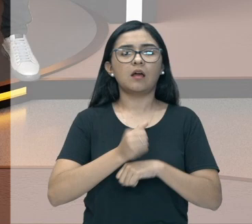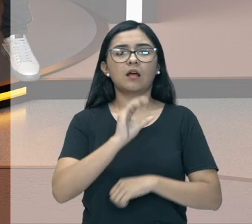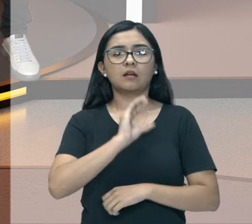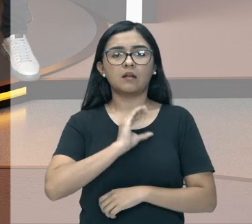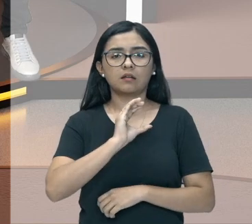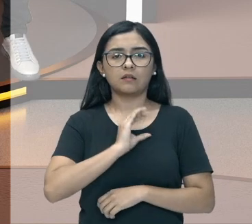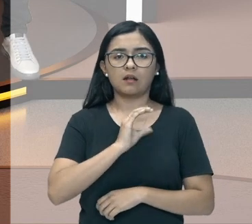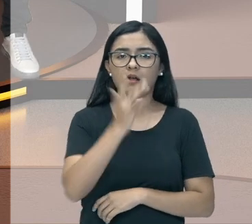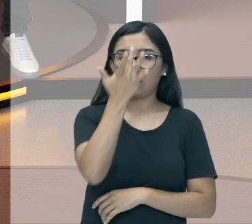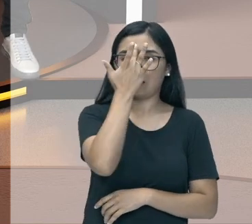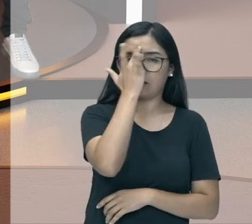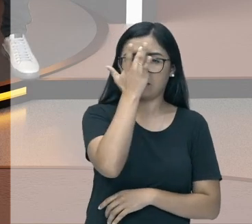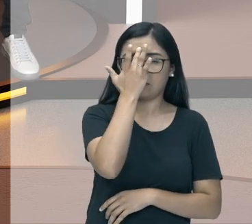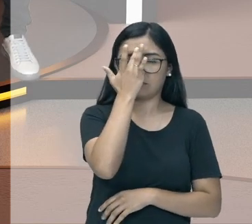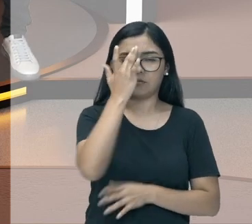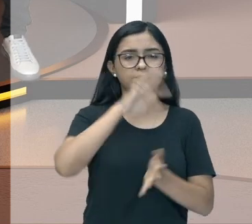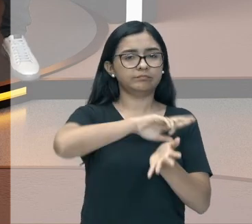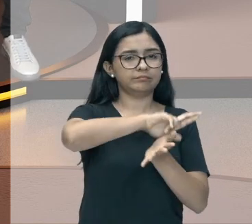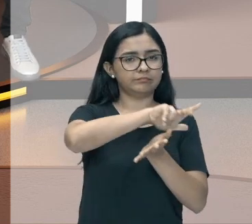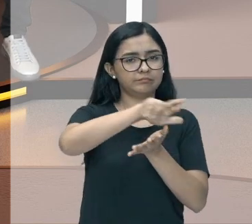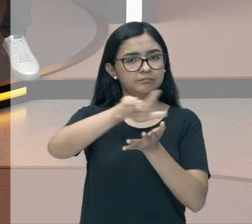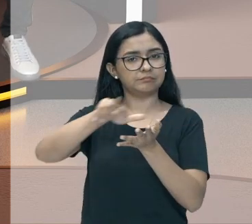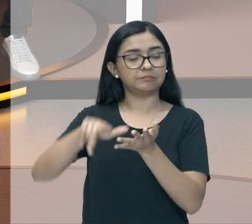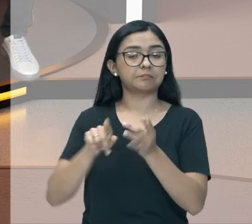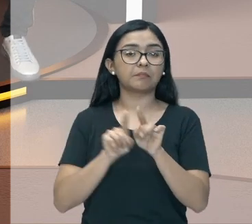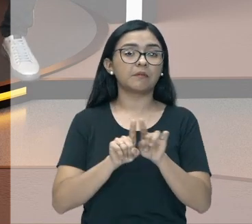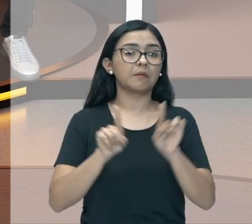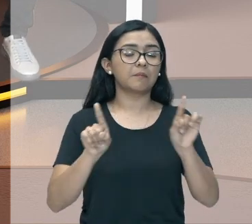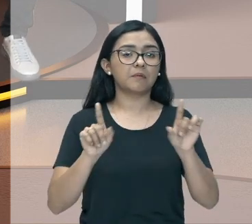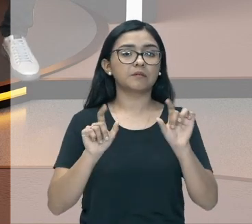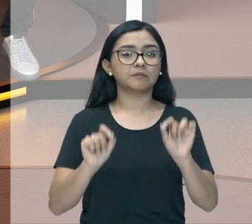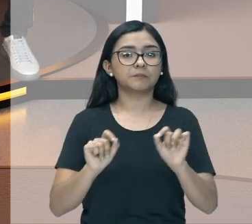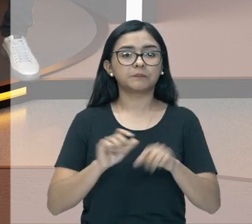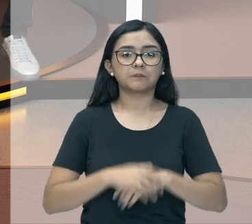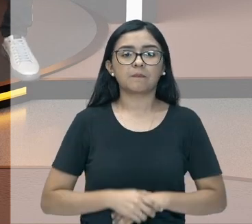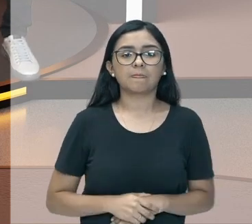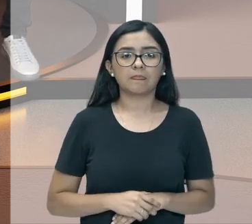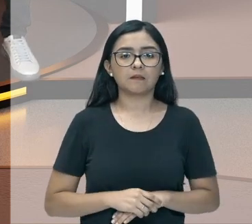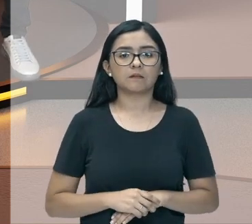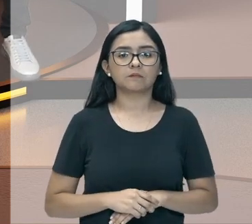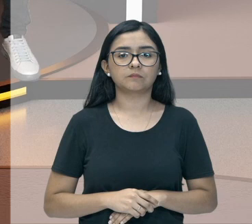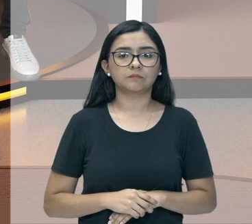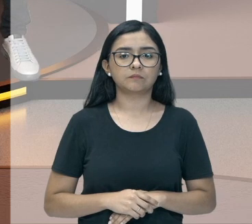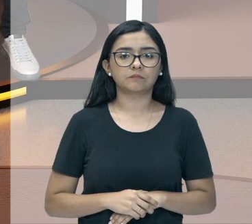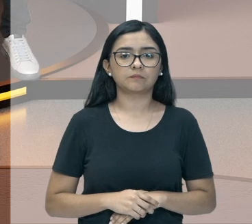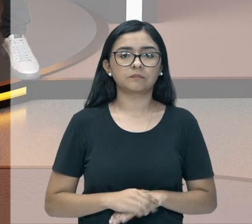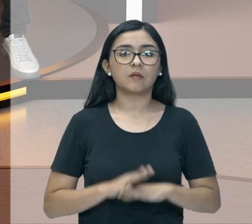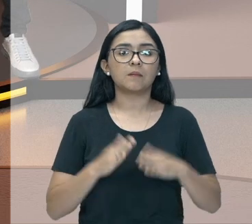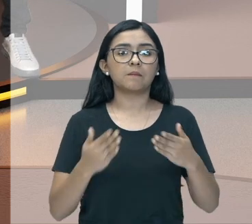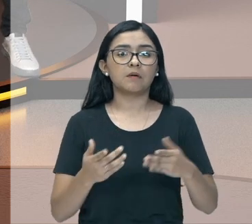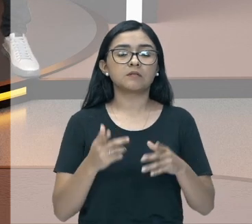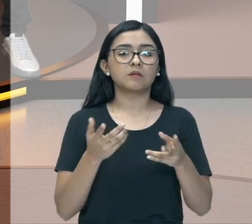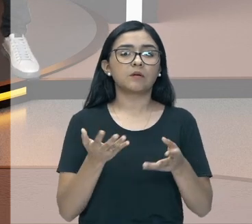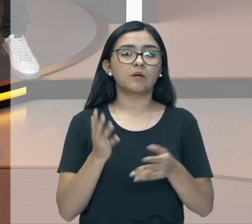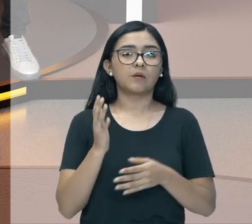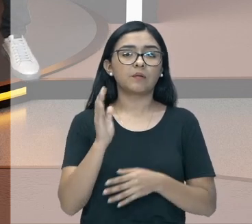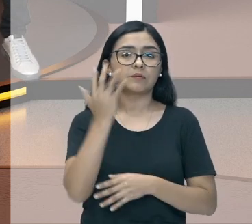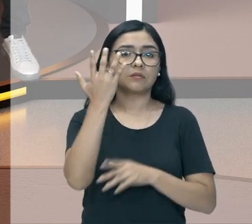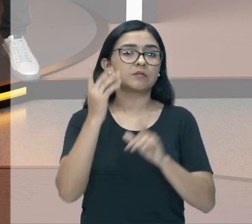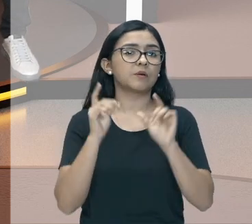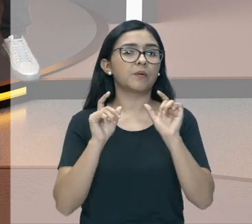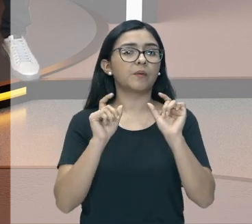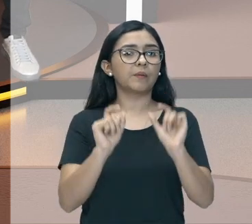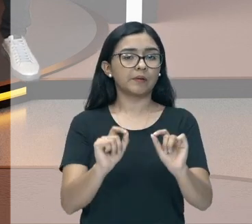outras possessões. No entanto, os esforços de guerra arruinaram suas finanças. Vocês sabem que a guerra